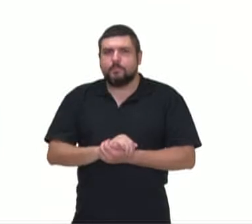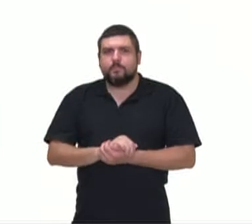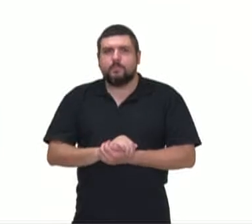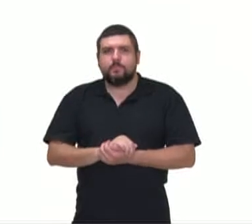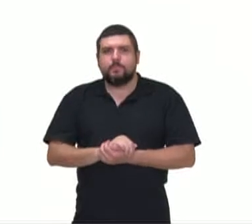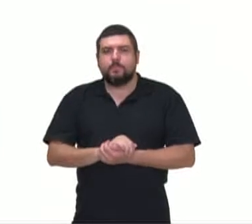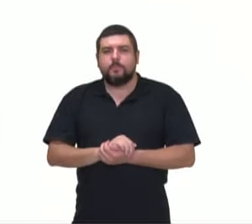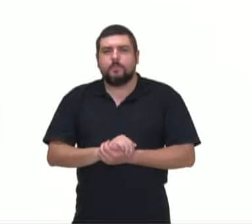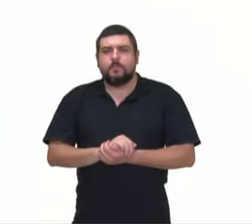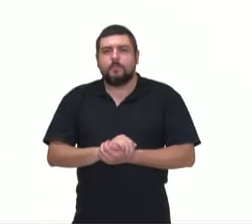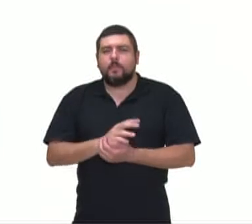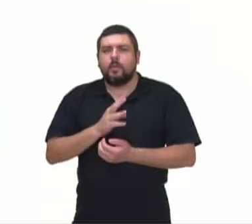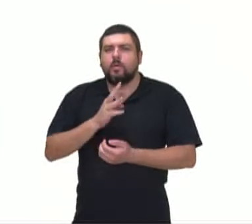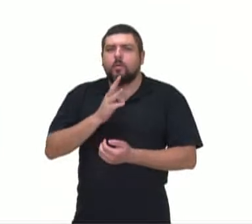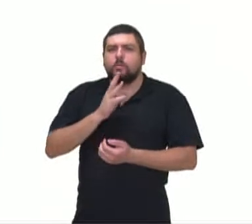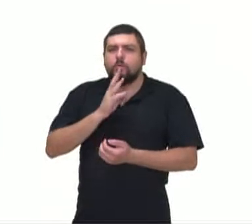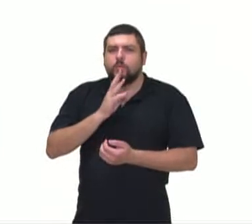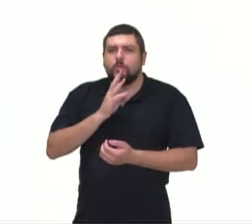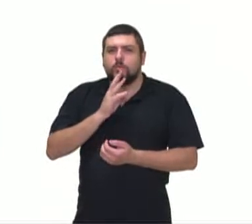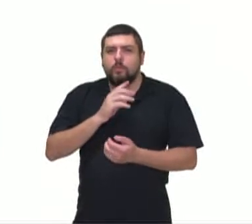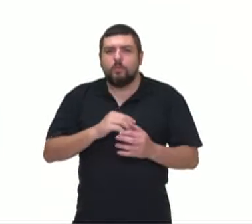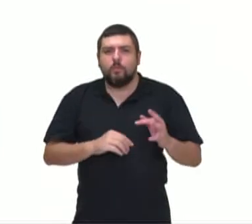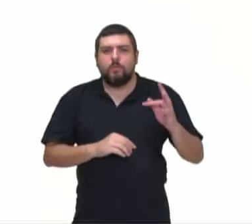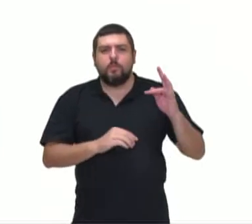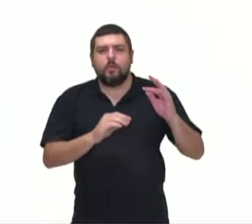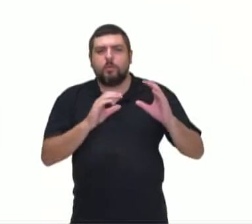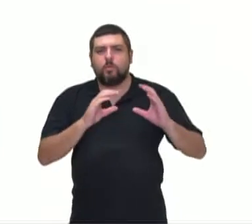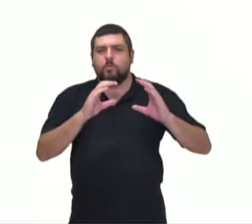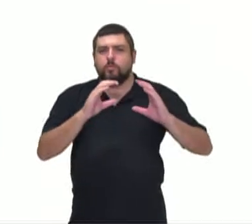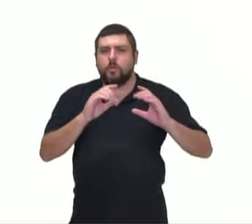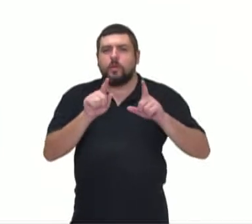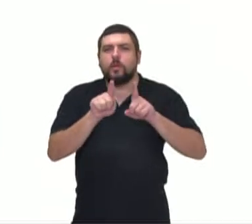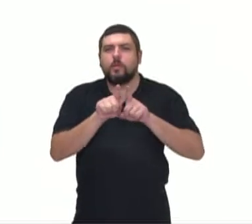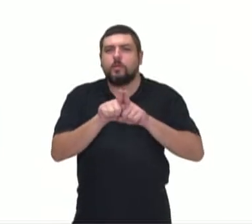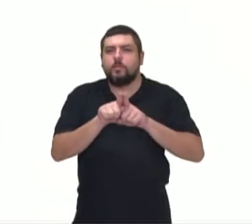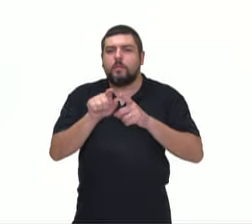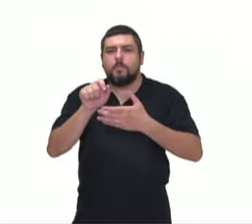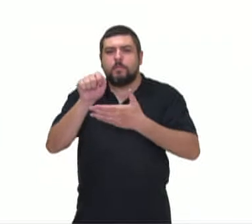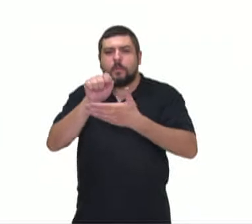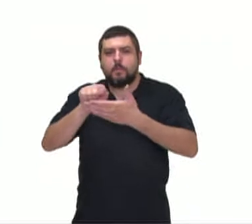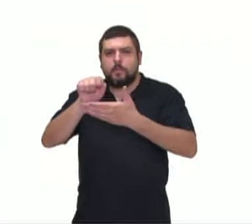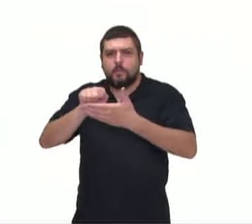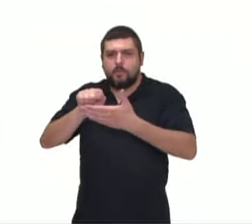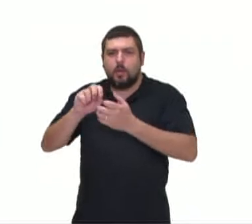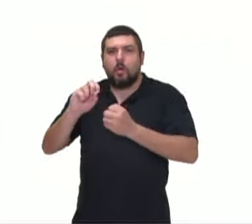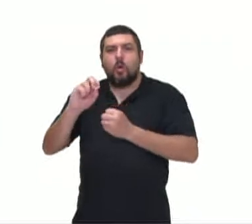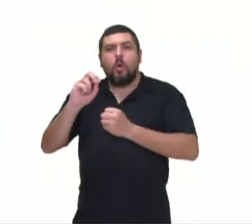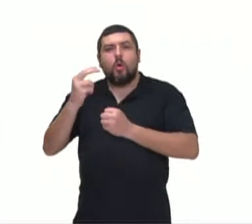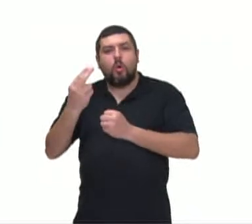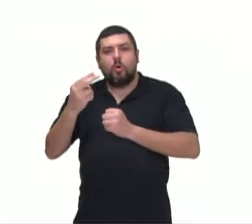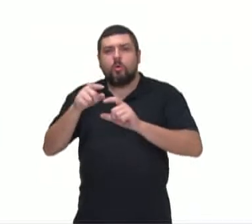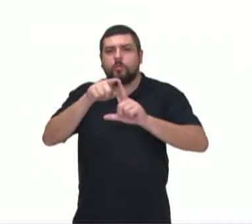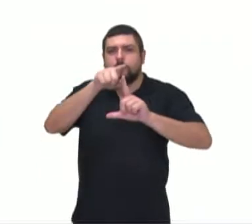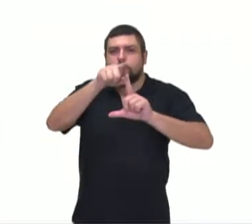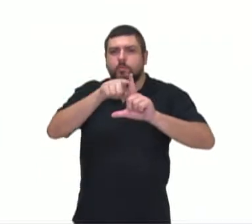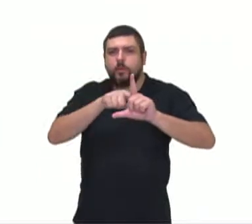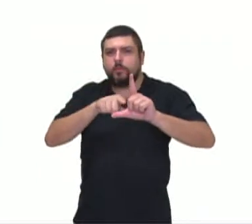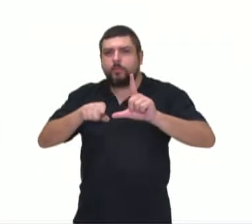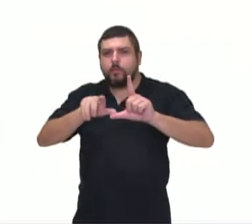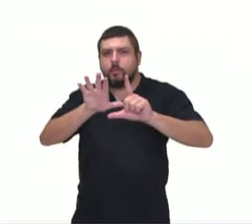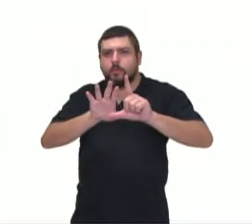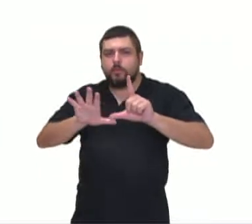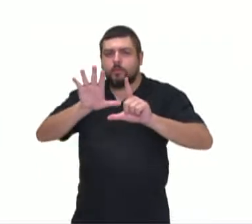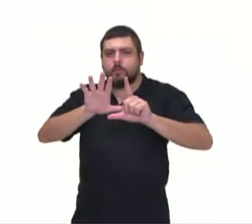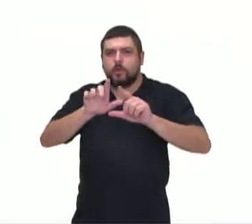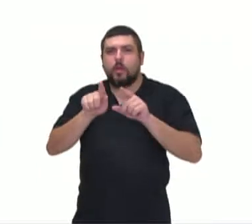a função afim por meio da sua representação algébrica ou gráfica. Interpretar gráfico de uma função